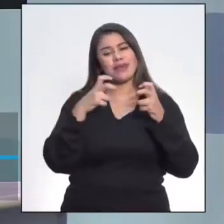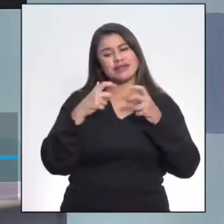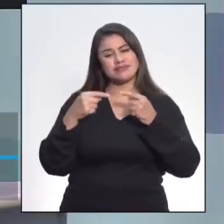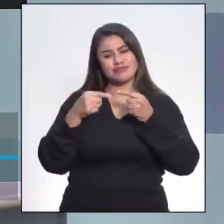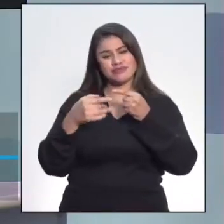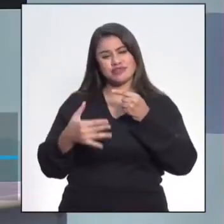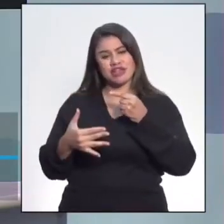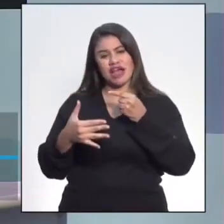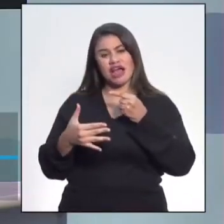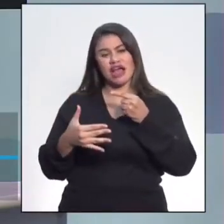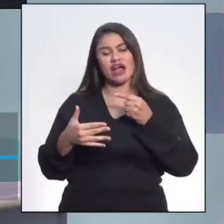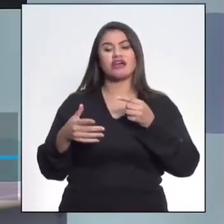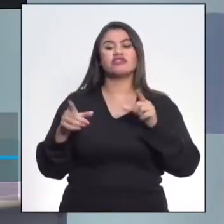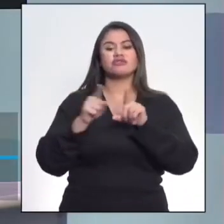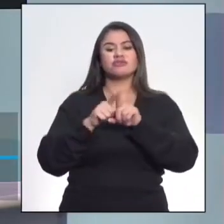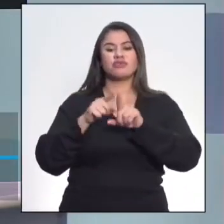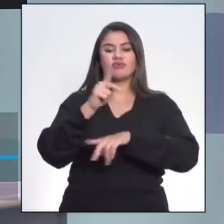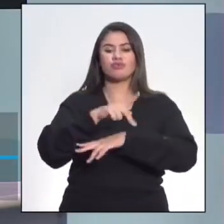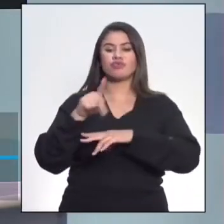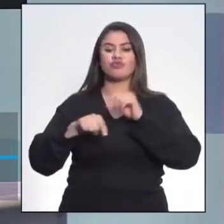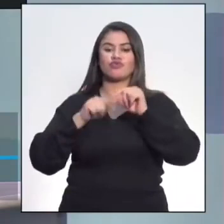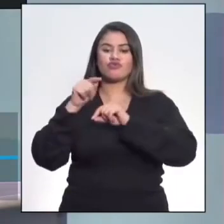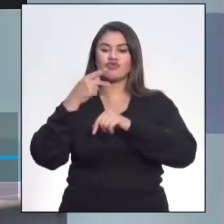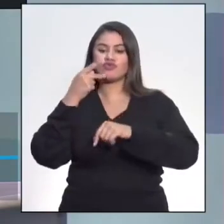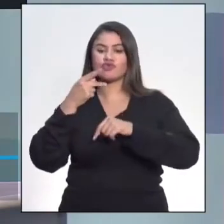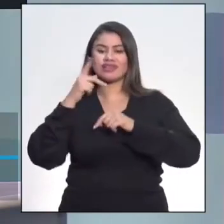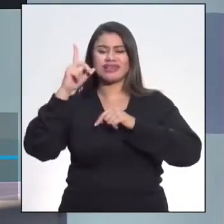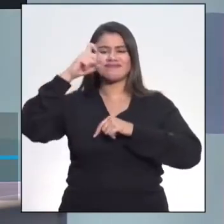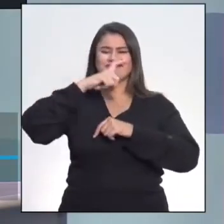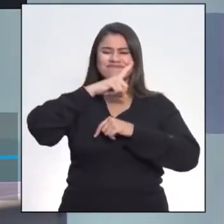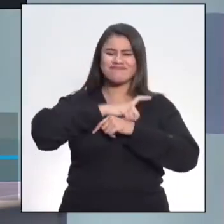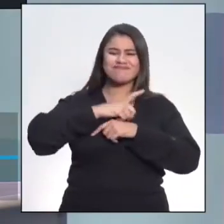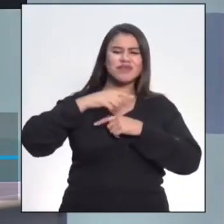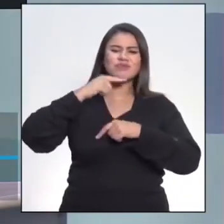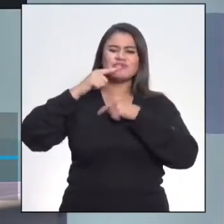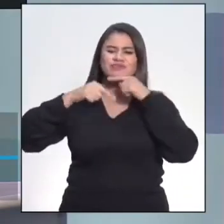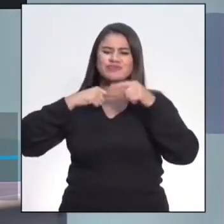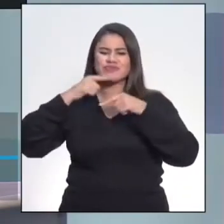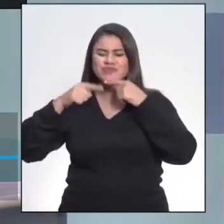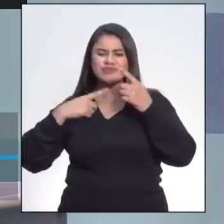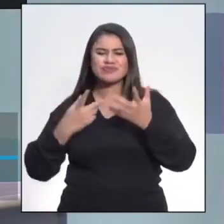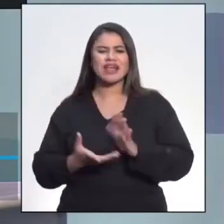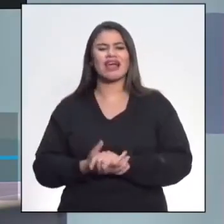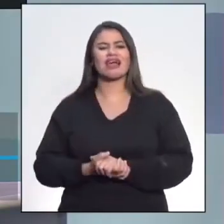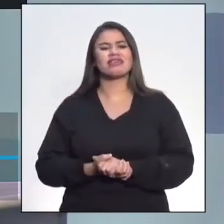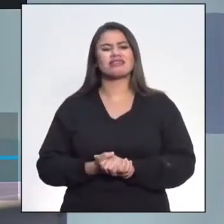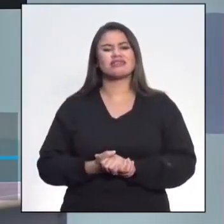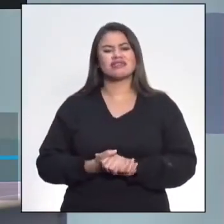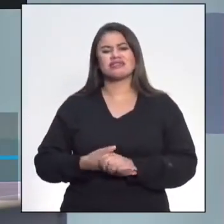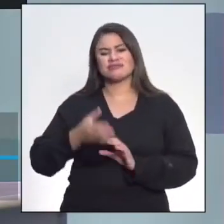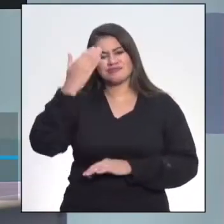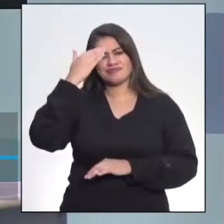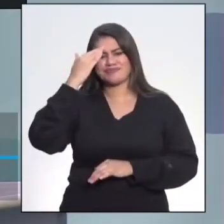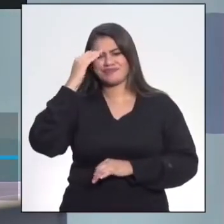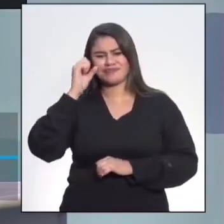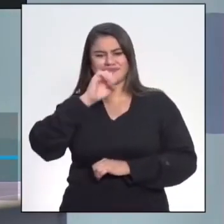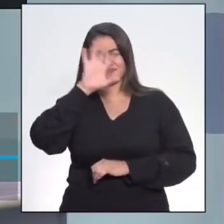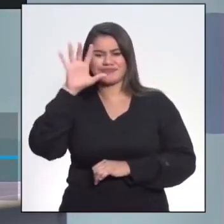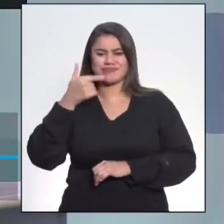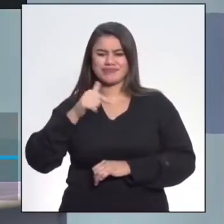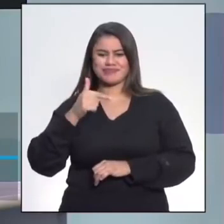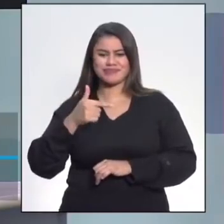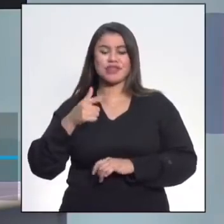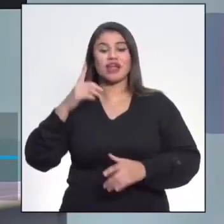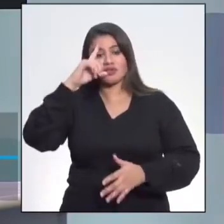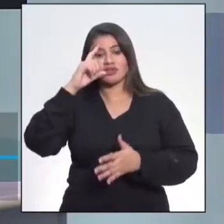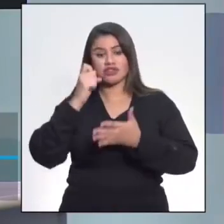no chat, tanto vocês como os professores de vocês, que estavam com dificuldade para montar gráfico, que ainda não tinham entendido esse assunto direito. Então,